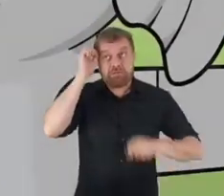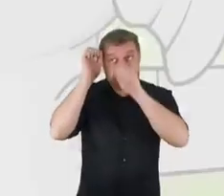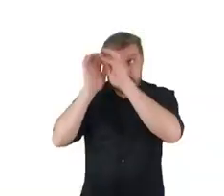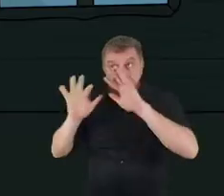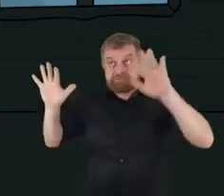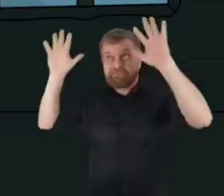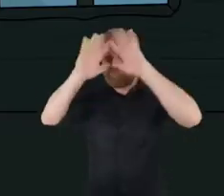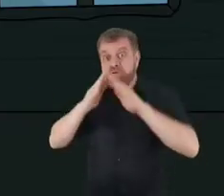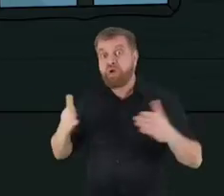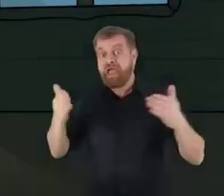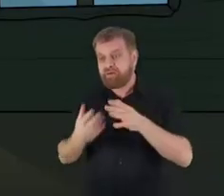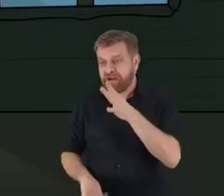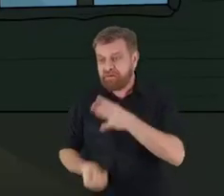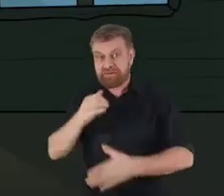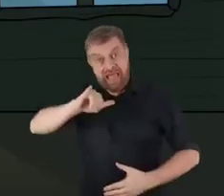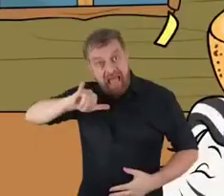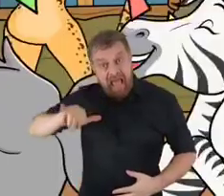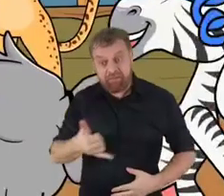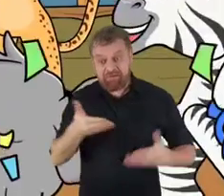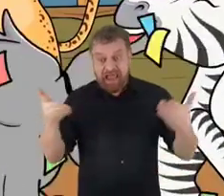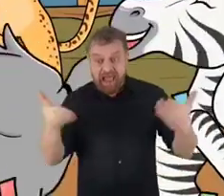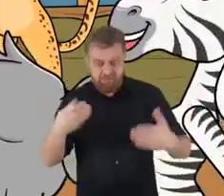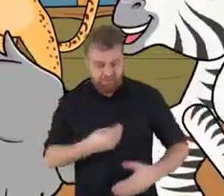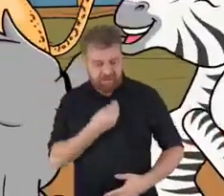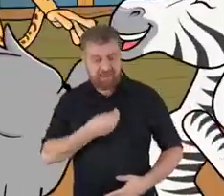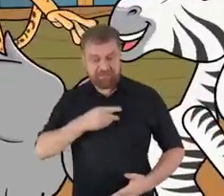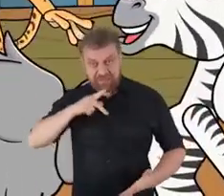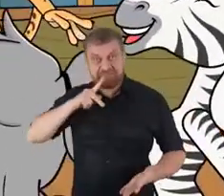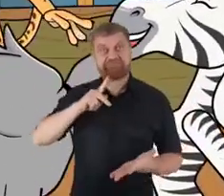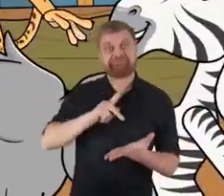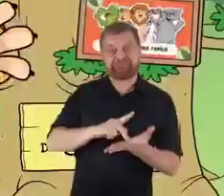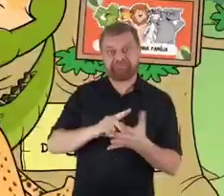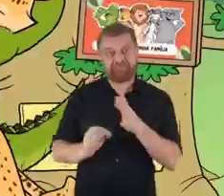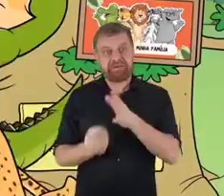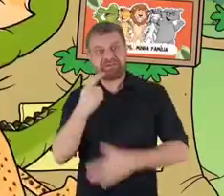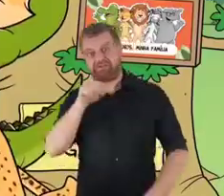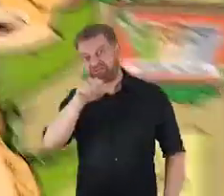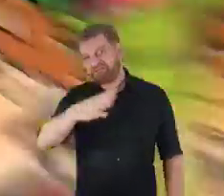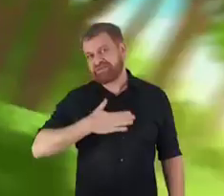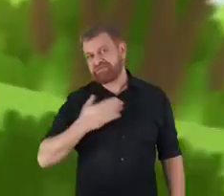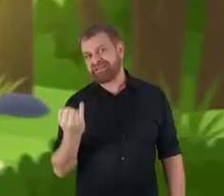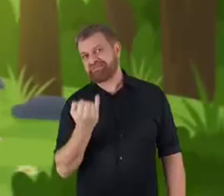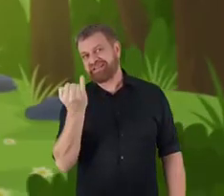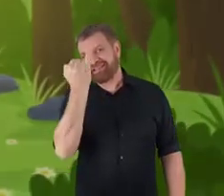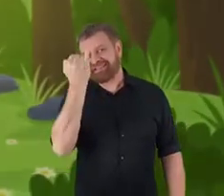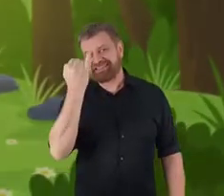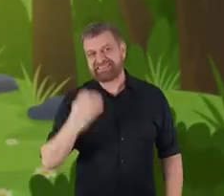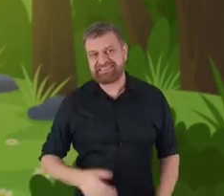agora. Aproveite o presente, porque é nele que a vida acontece. Sal Abona!